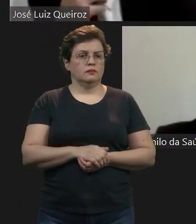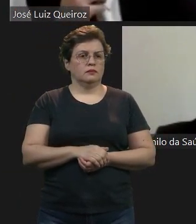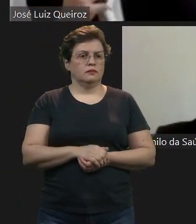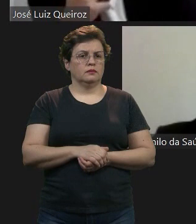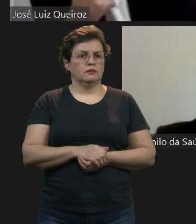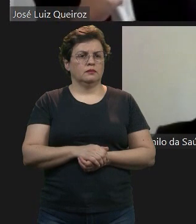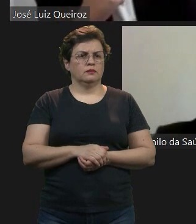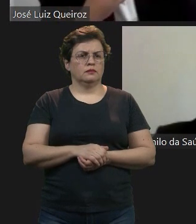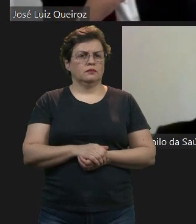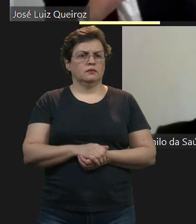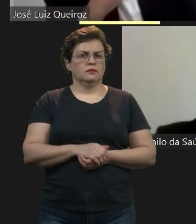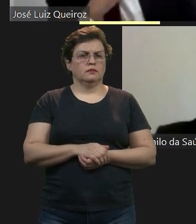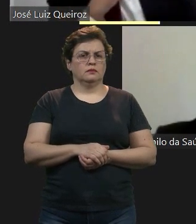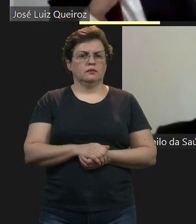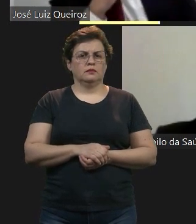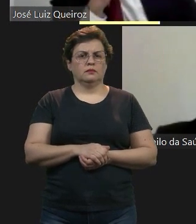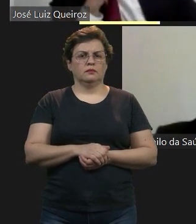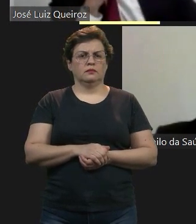Vereador